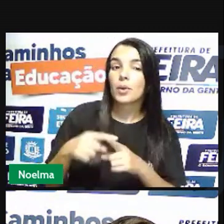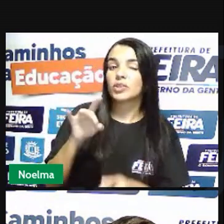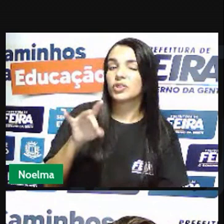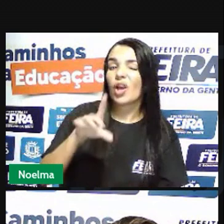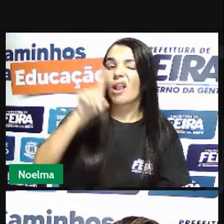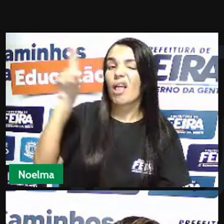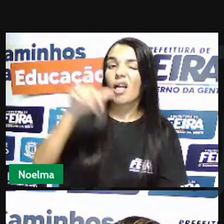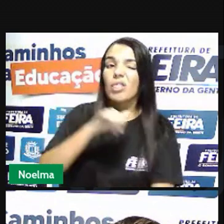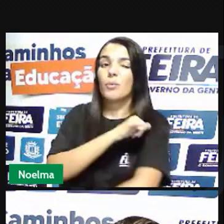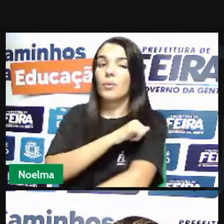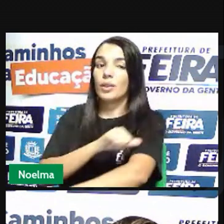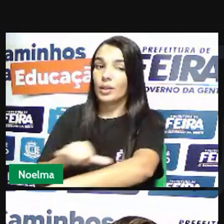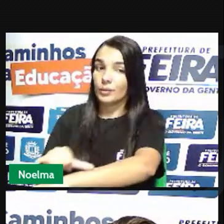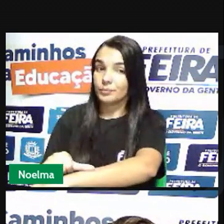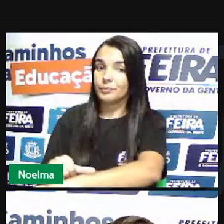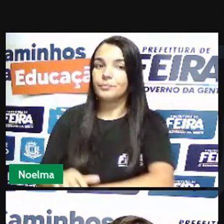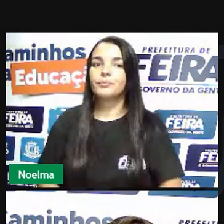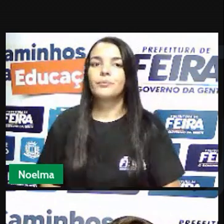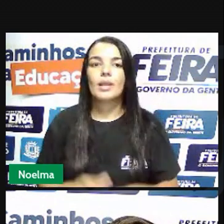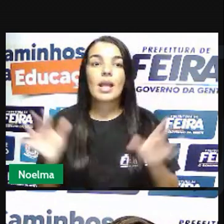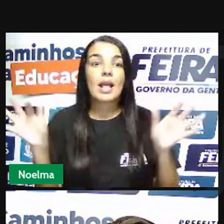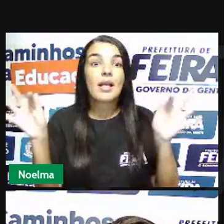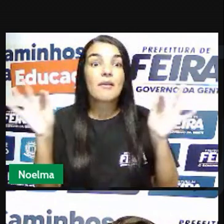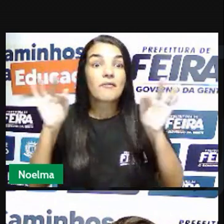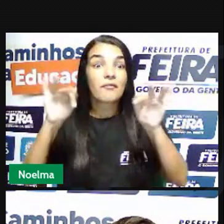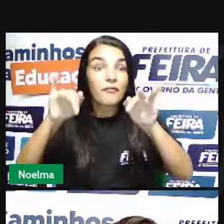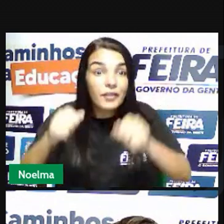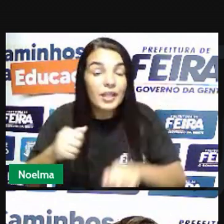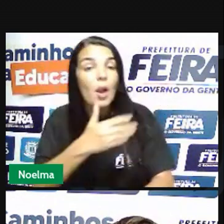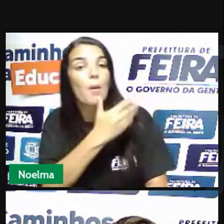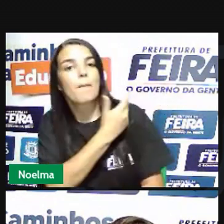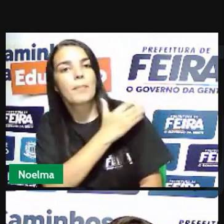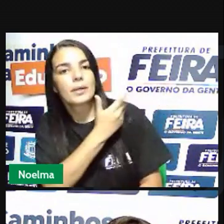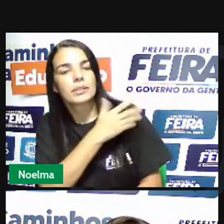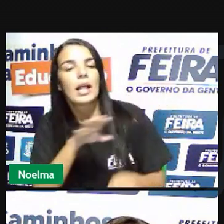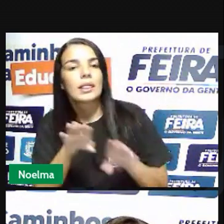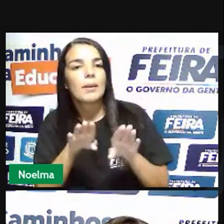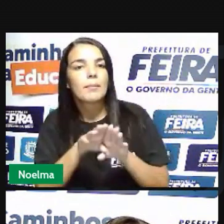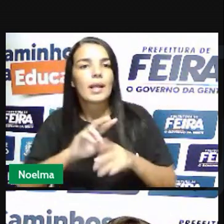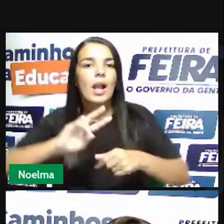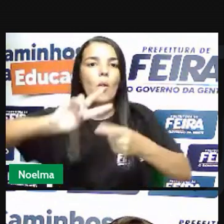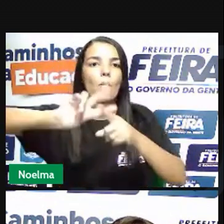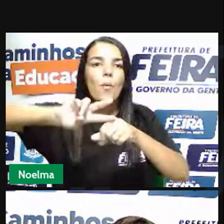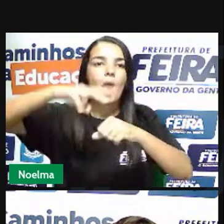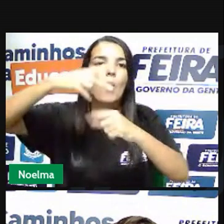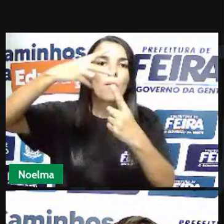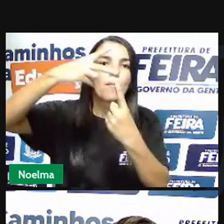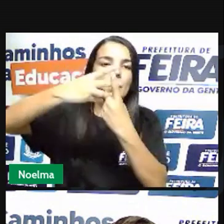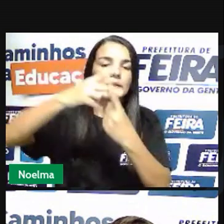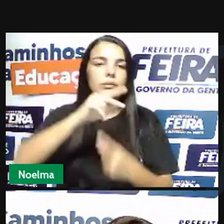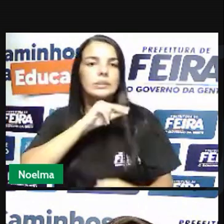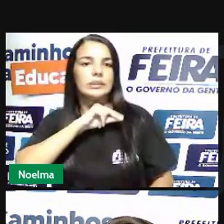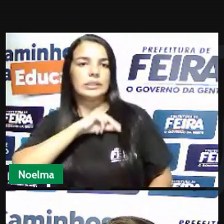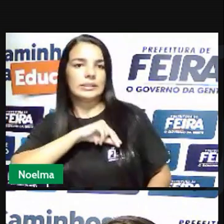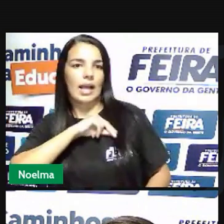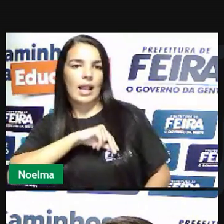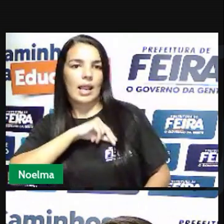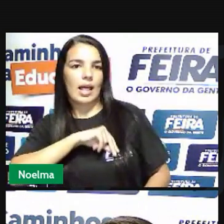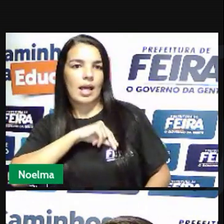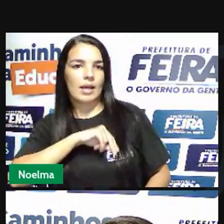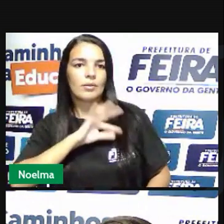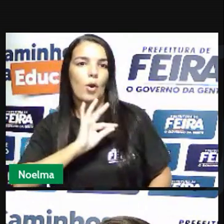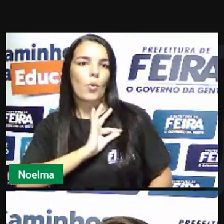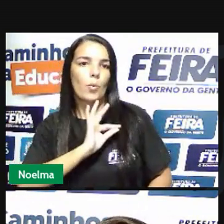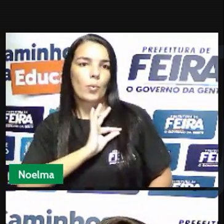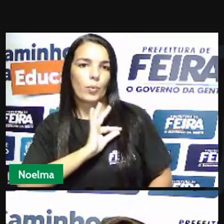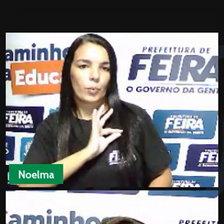Rio de Janeiro, fim do preconceito e o aumento salarial, é tanto que a gente fala aí do salário dos soldados também,